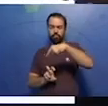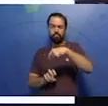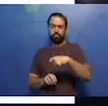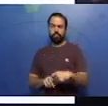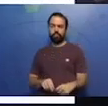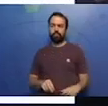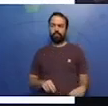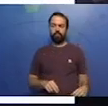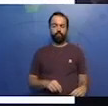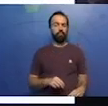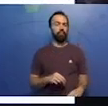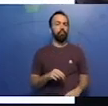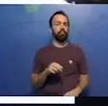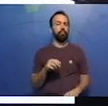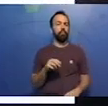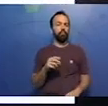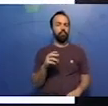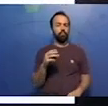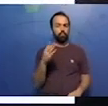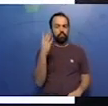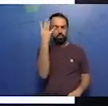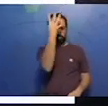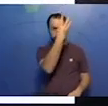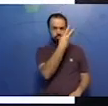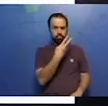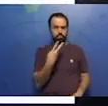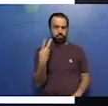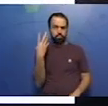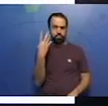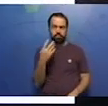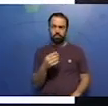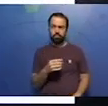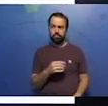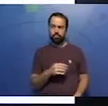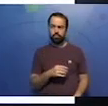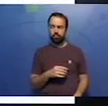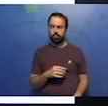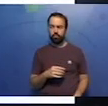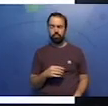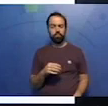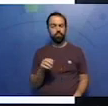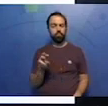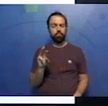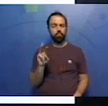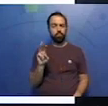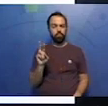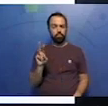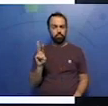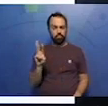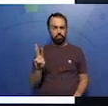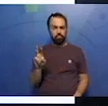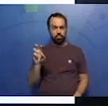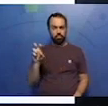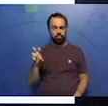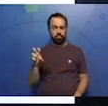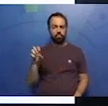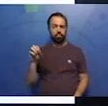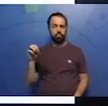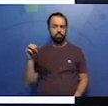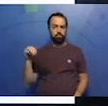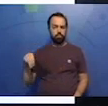horas e 35 minutos, por quê? Partindo aqui do 12, 5, 10, 15,